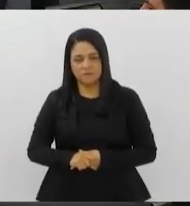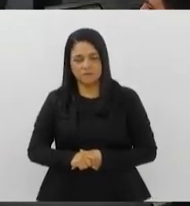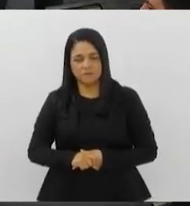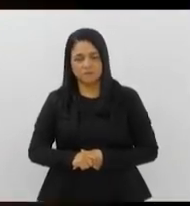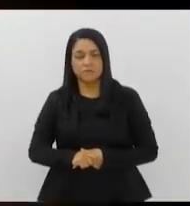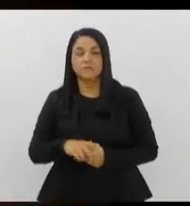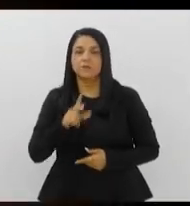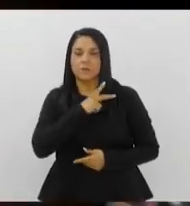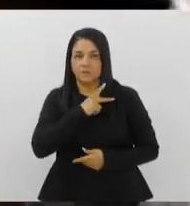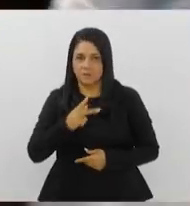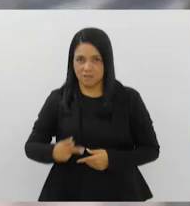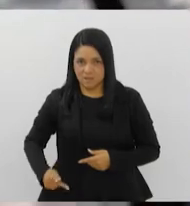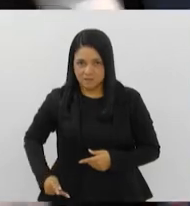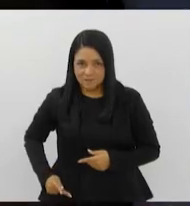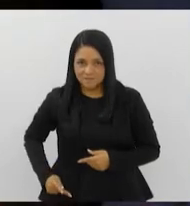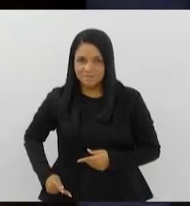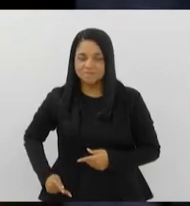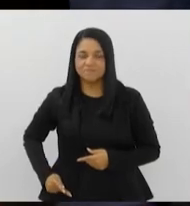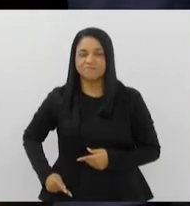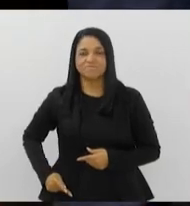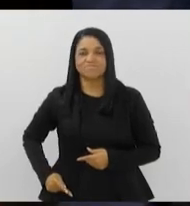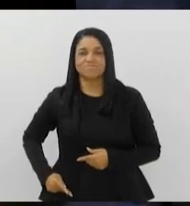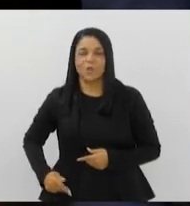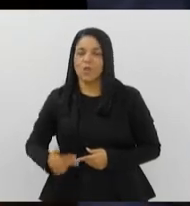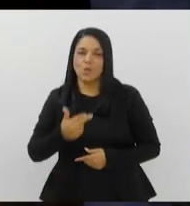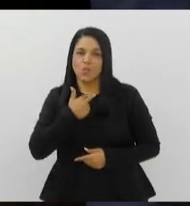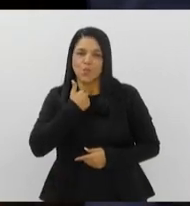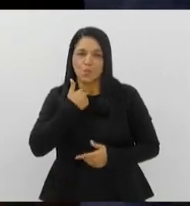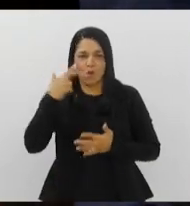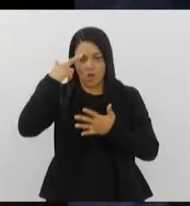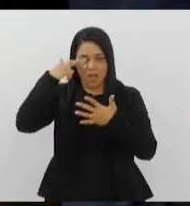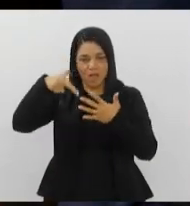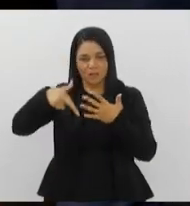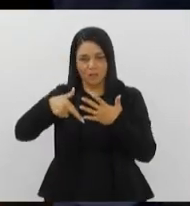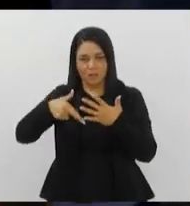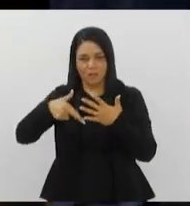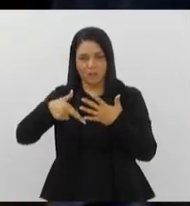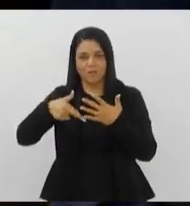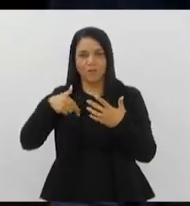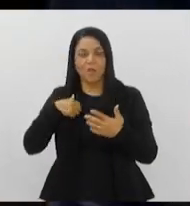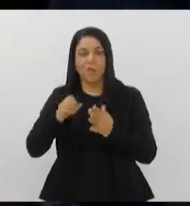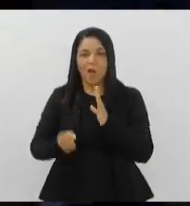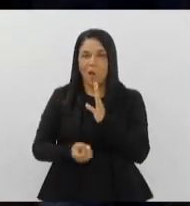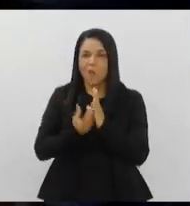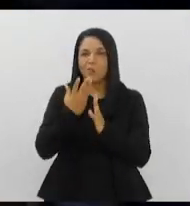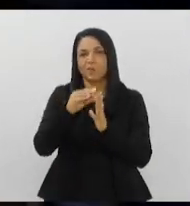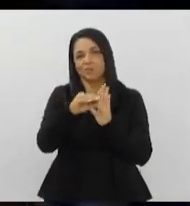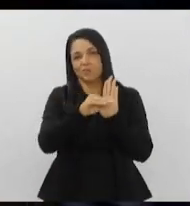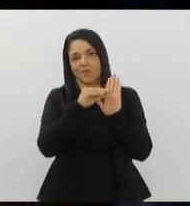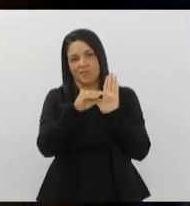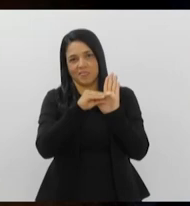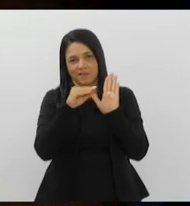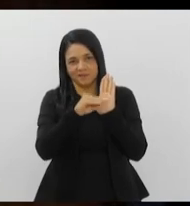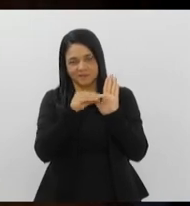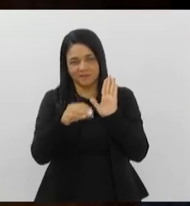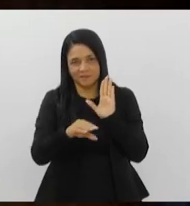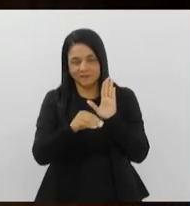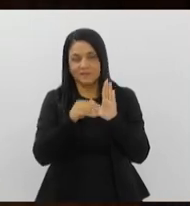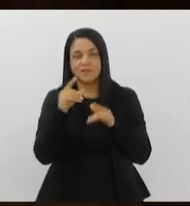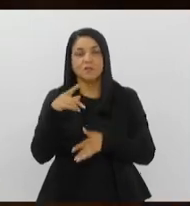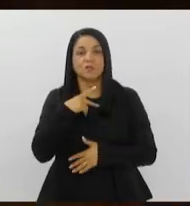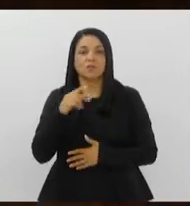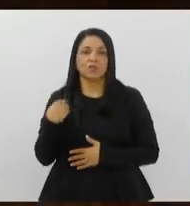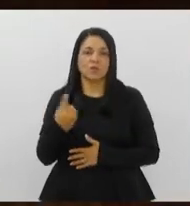Senhora Presidente, não posso eu ser relator, porque sou autor de emendas. E o nosso presidente está